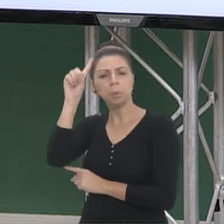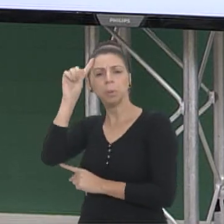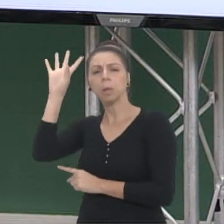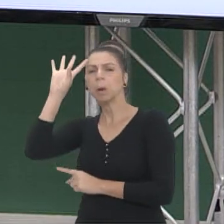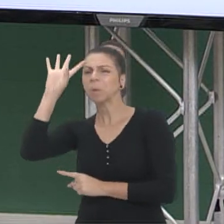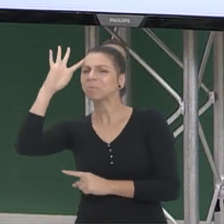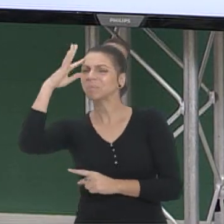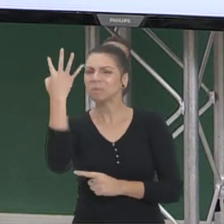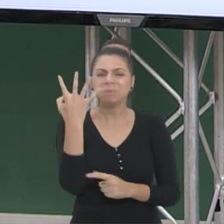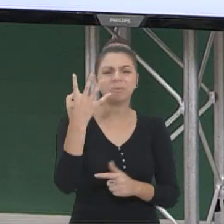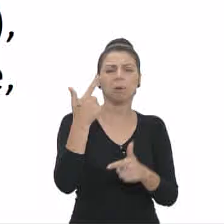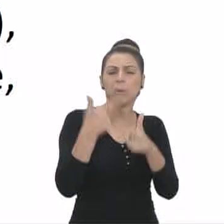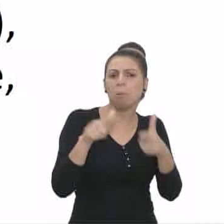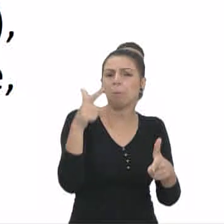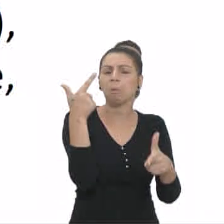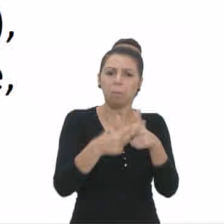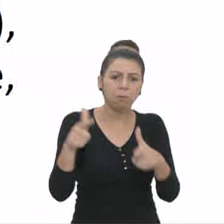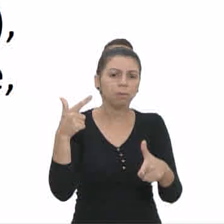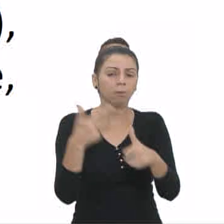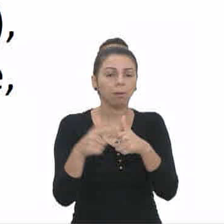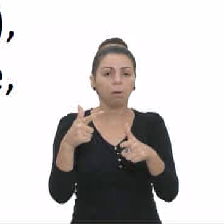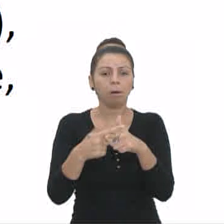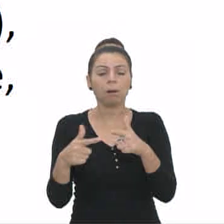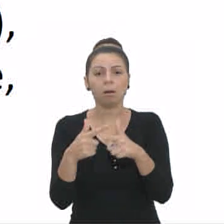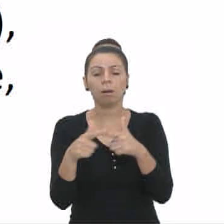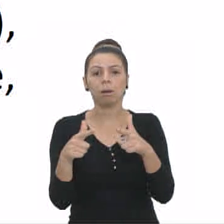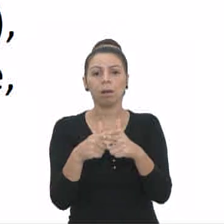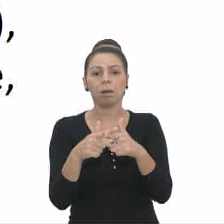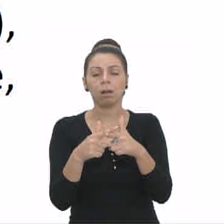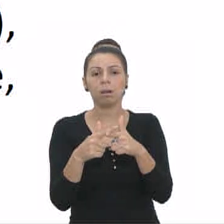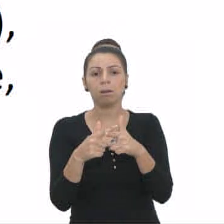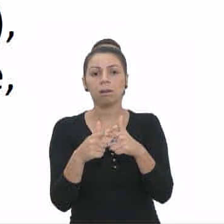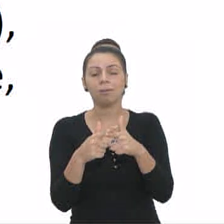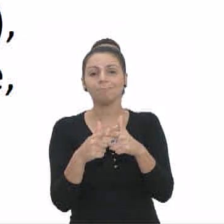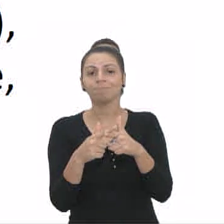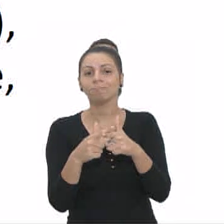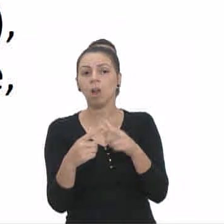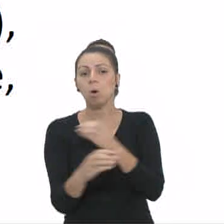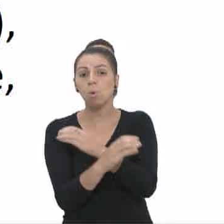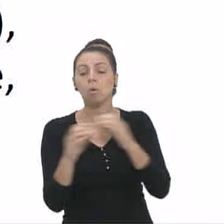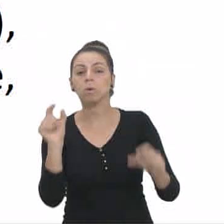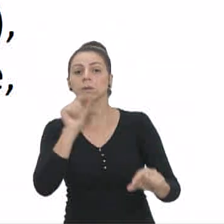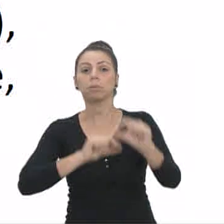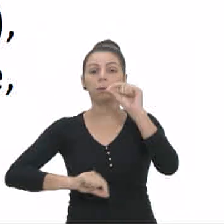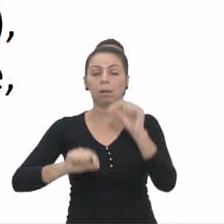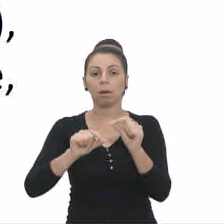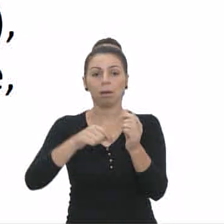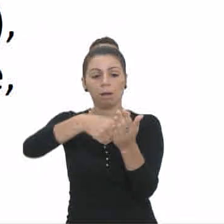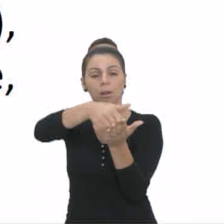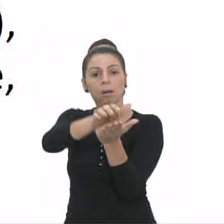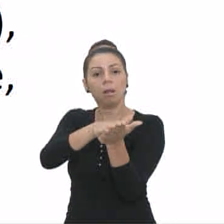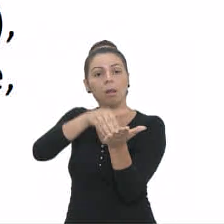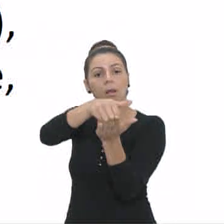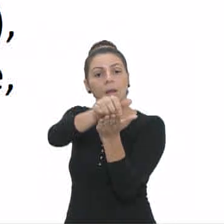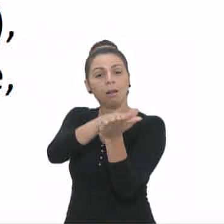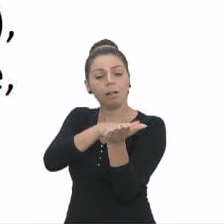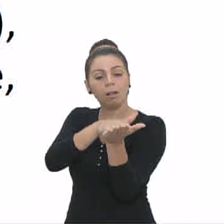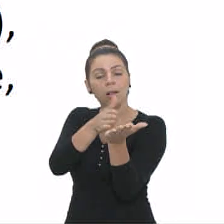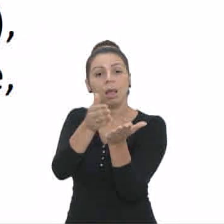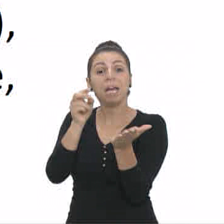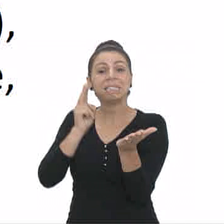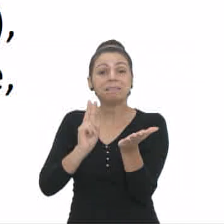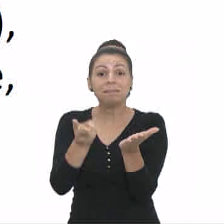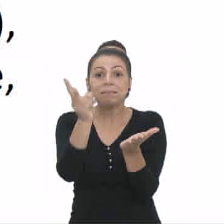complicadas equações, ele chegou à conclusão de que a manteiga sempre vai de encontro ao chão simplesmente porque